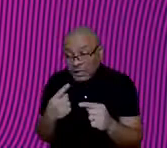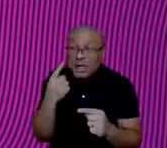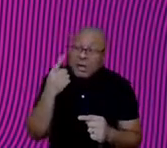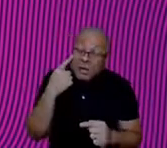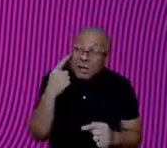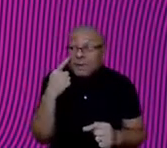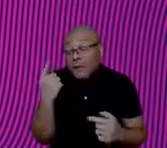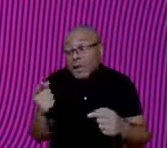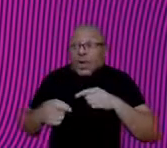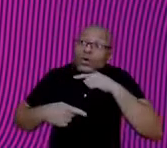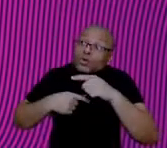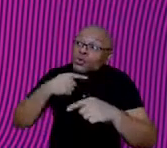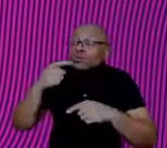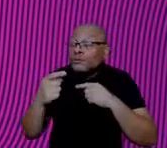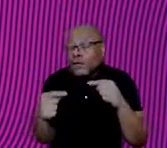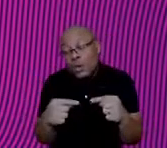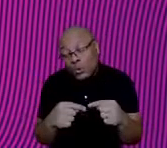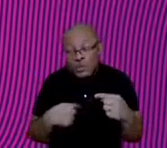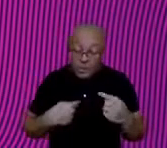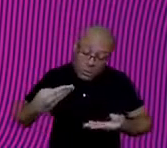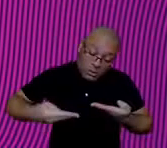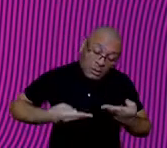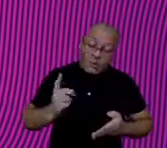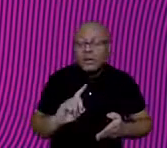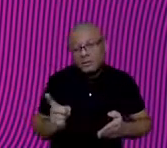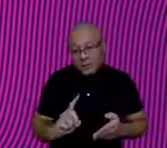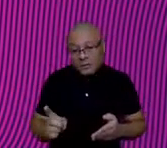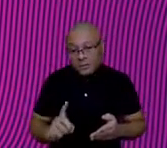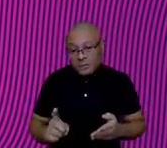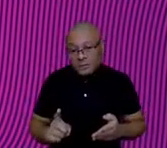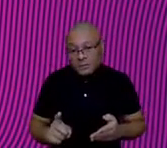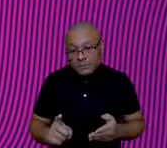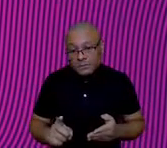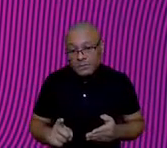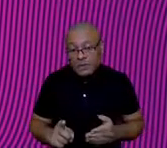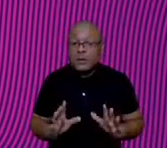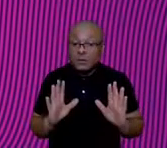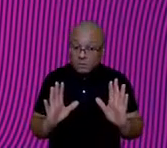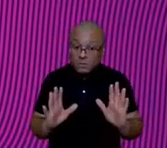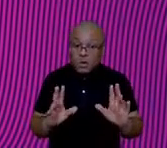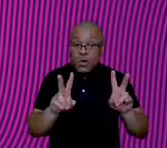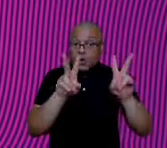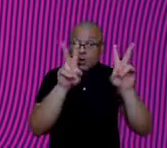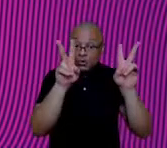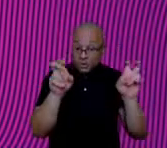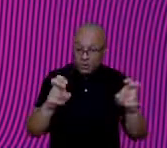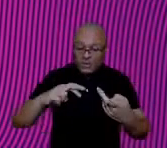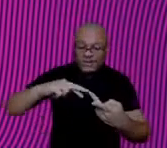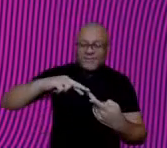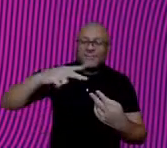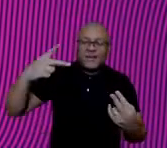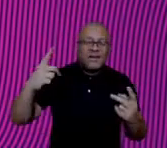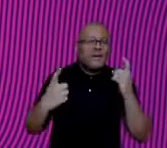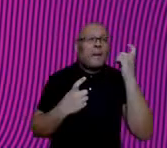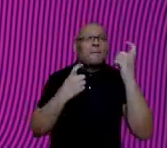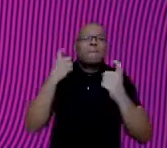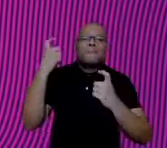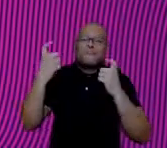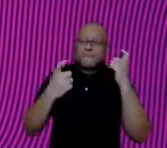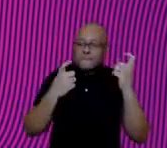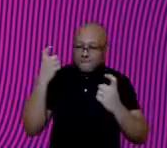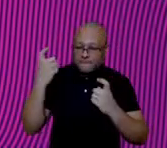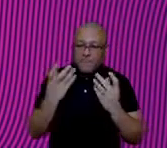né? Então, assim, em relação a essa questão genética, acho que é uma preocupação muito frequente, que eu